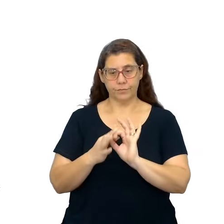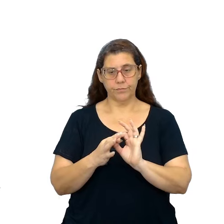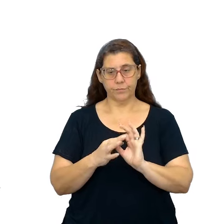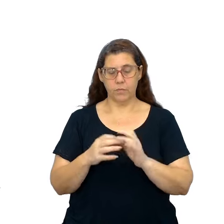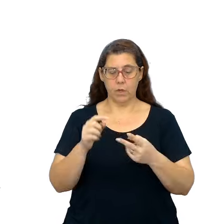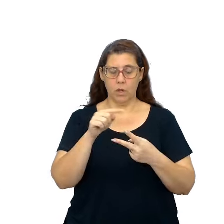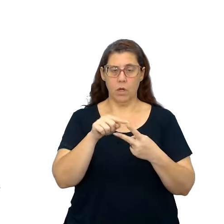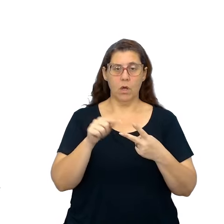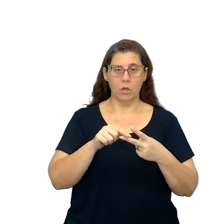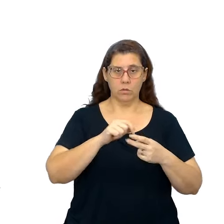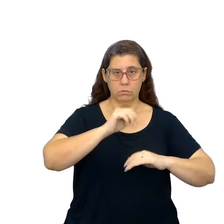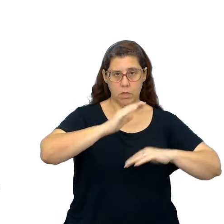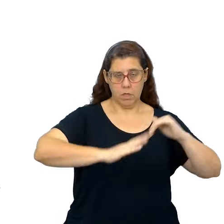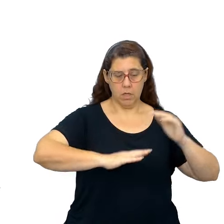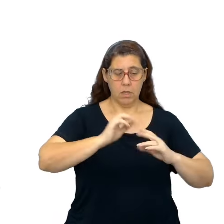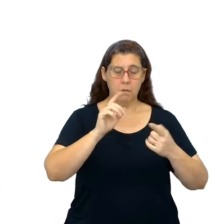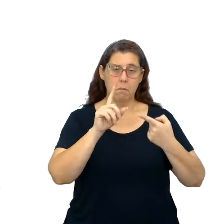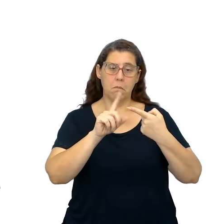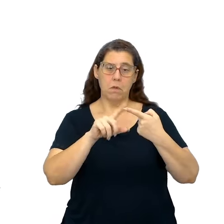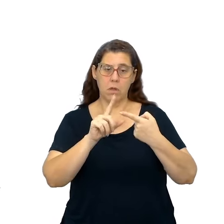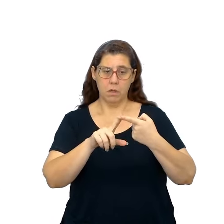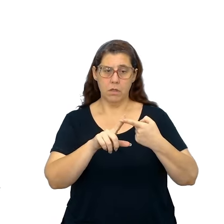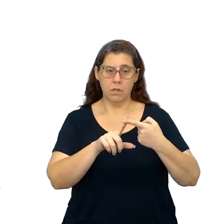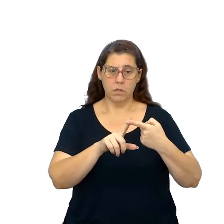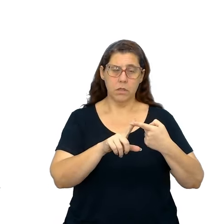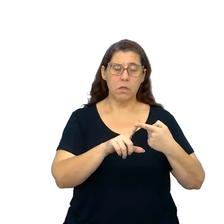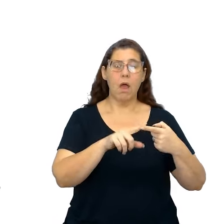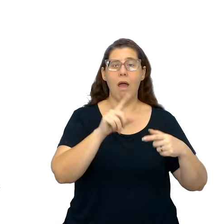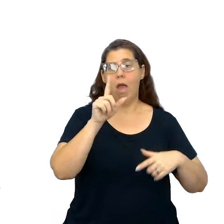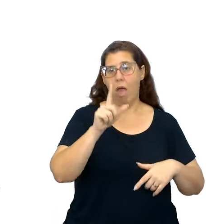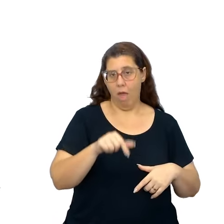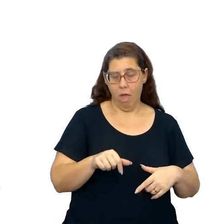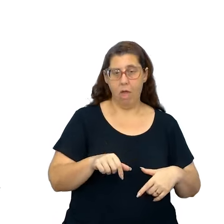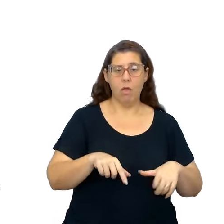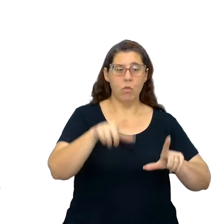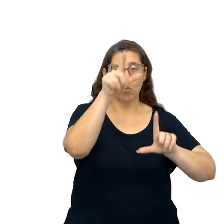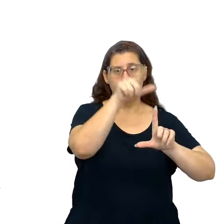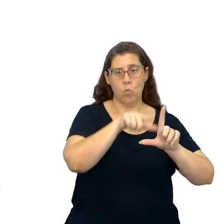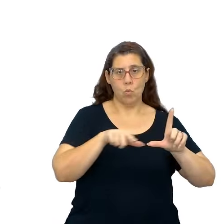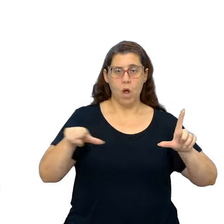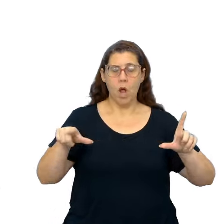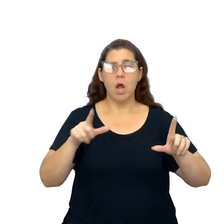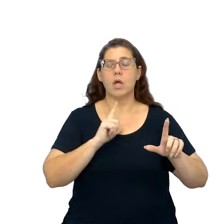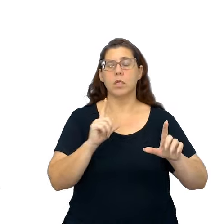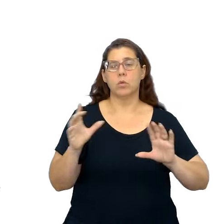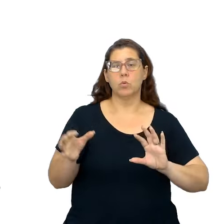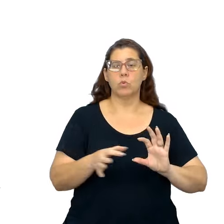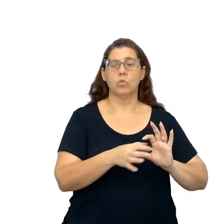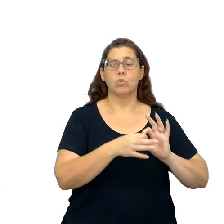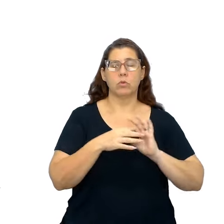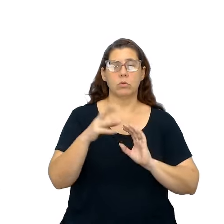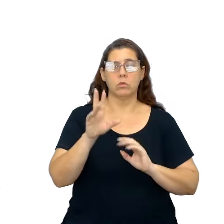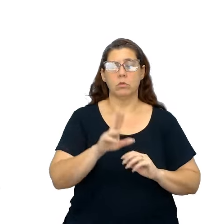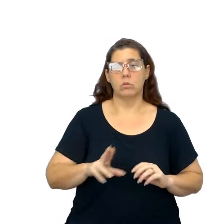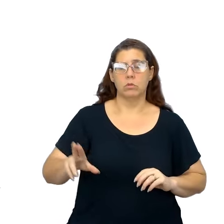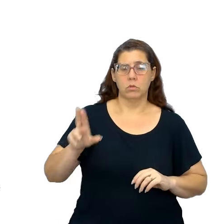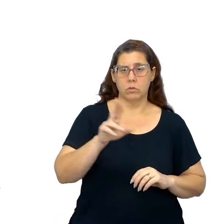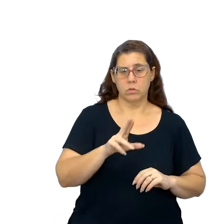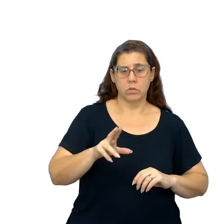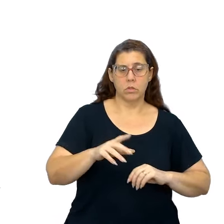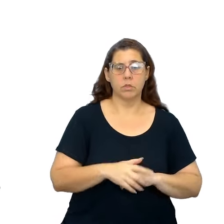duas habilidades. A primeira é do sistema cartesiano, onde a habilidade está ligada a usar, né, as